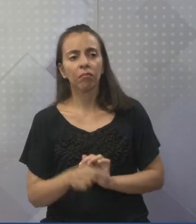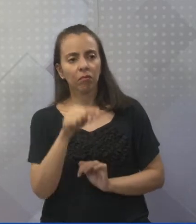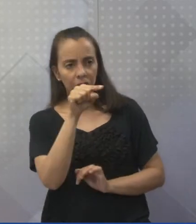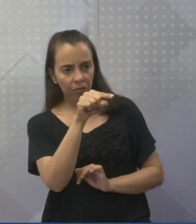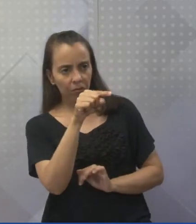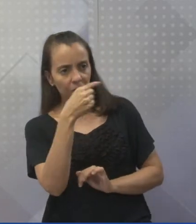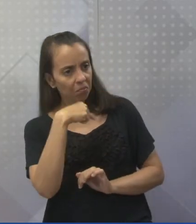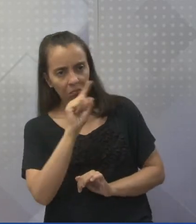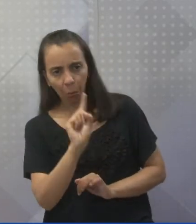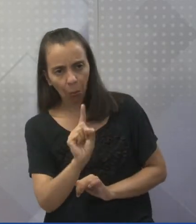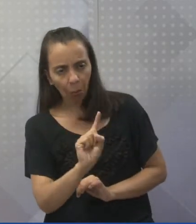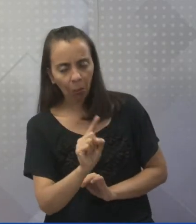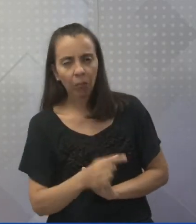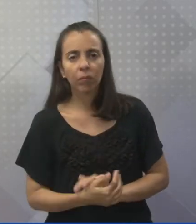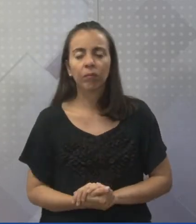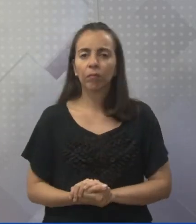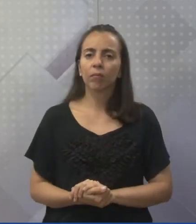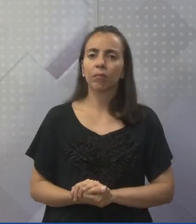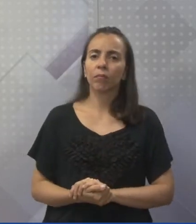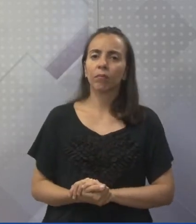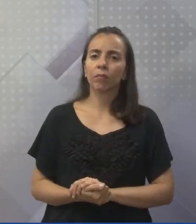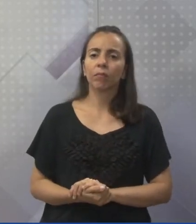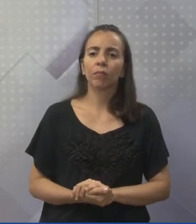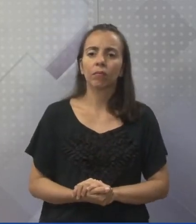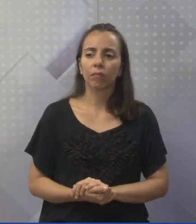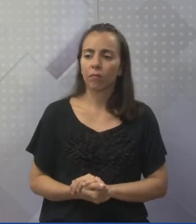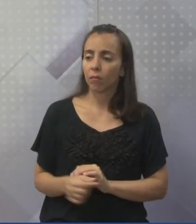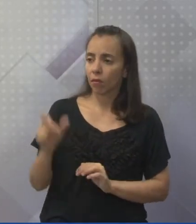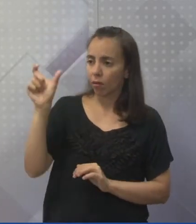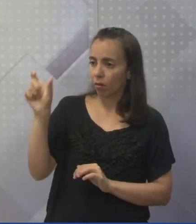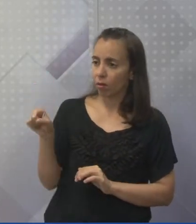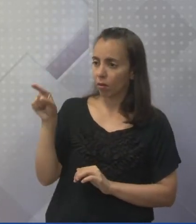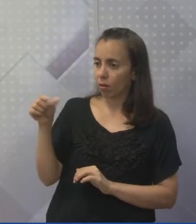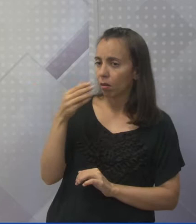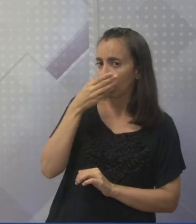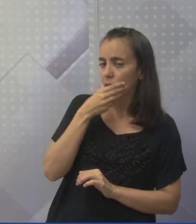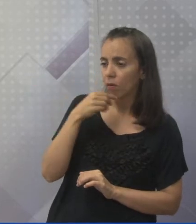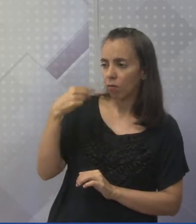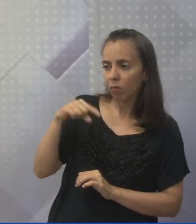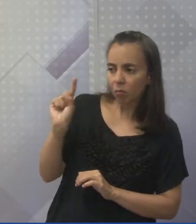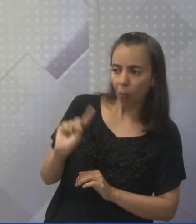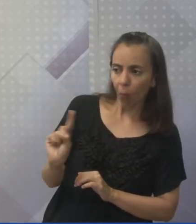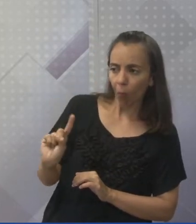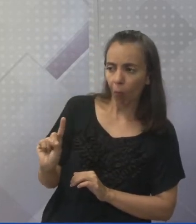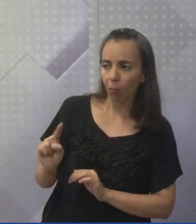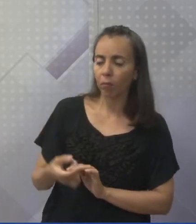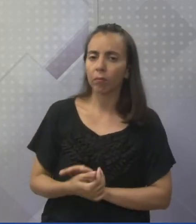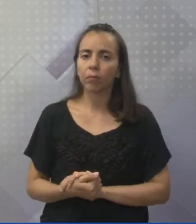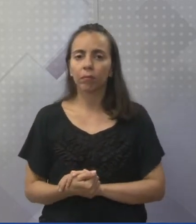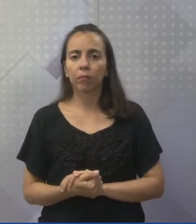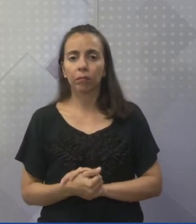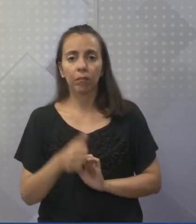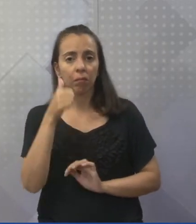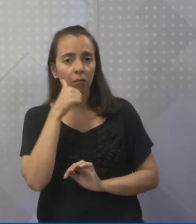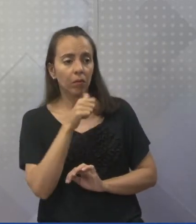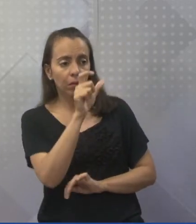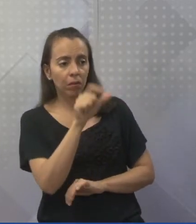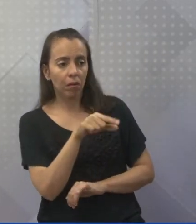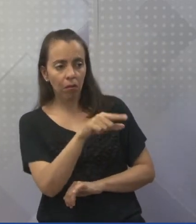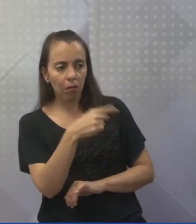não iria. He would not go. Ele não iria. She would not go. Ela não